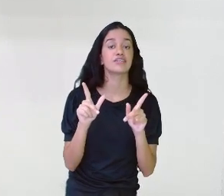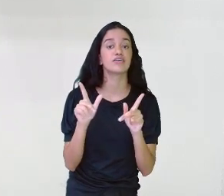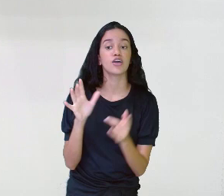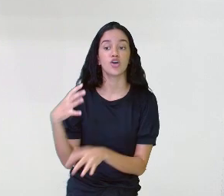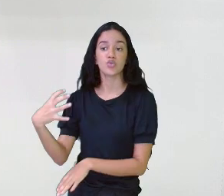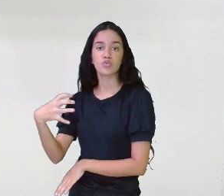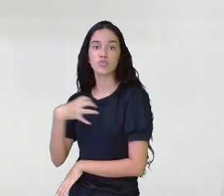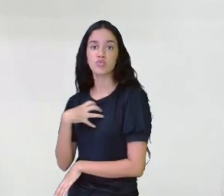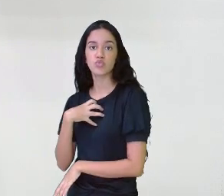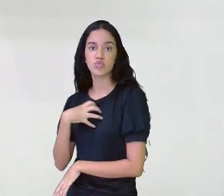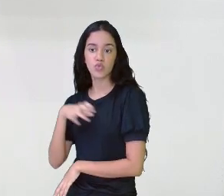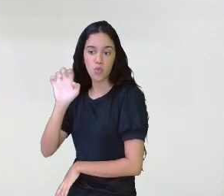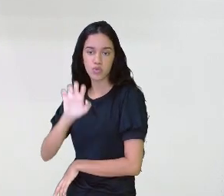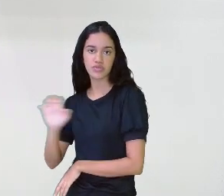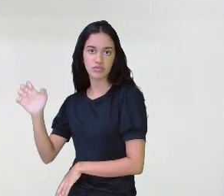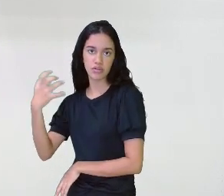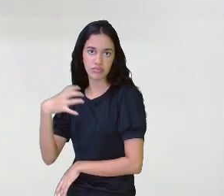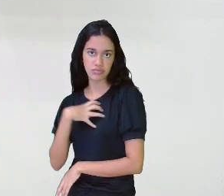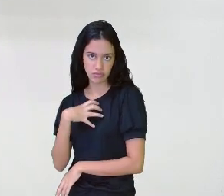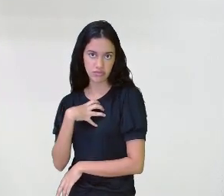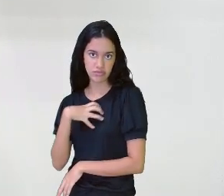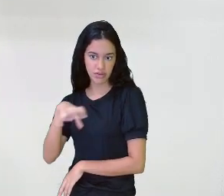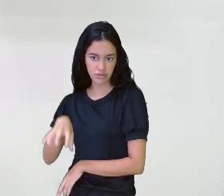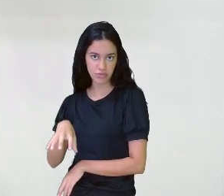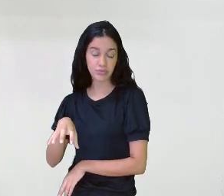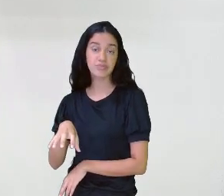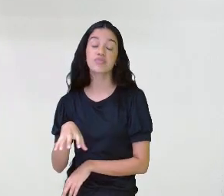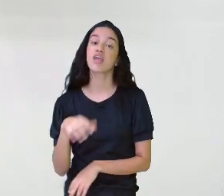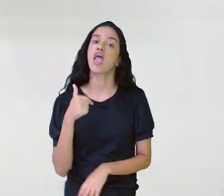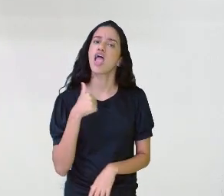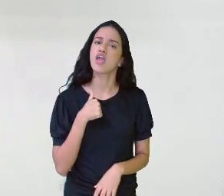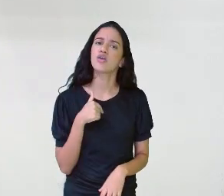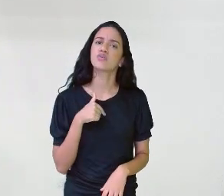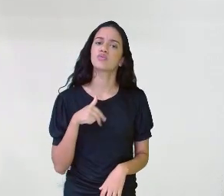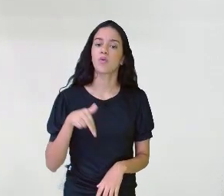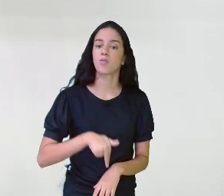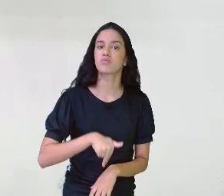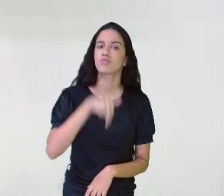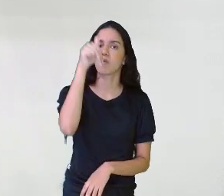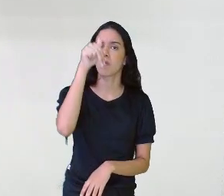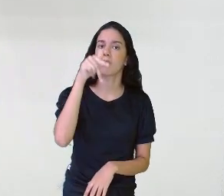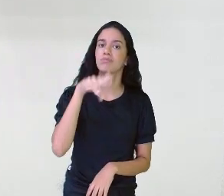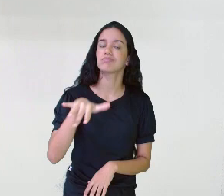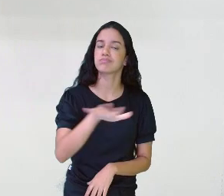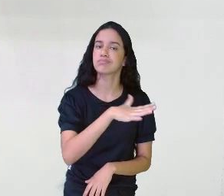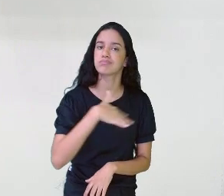Salvador. Então, eu estou na mesma região e tenho